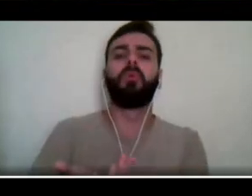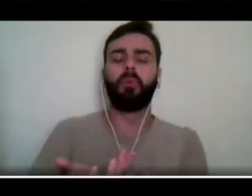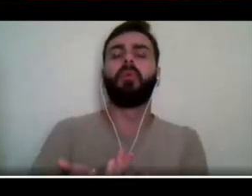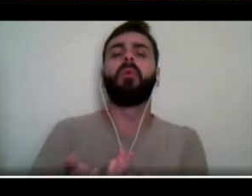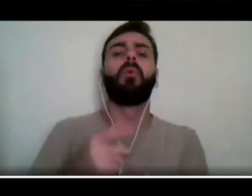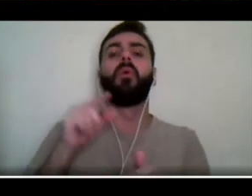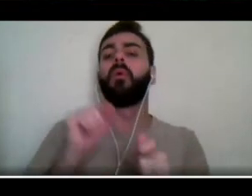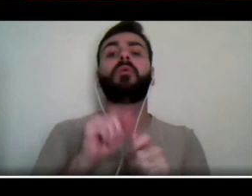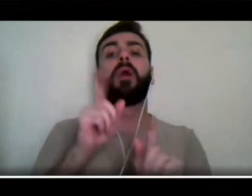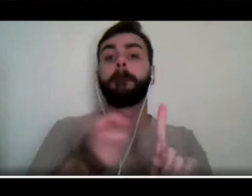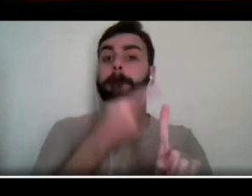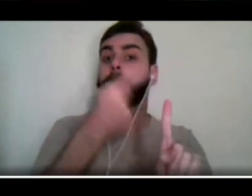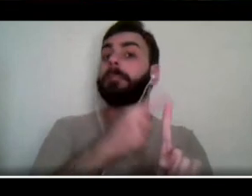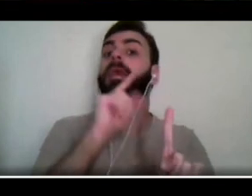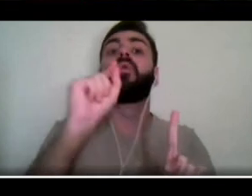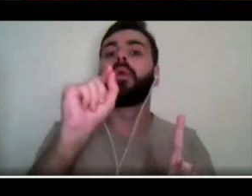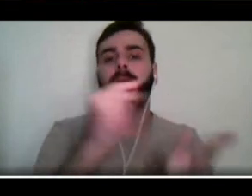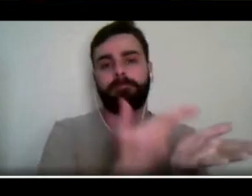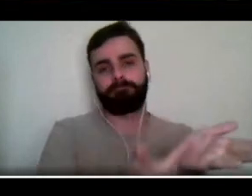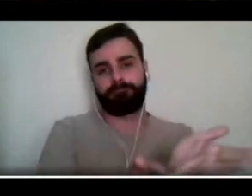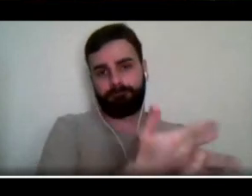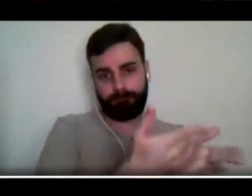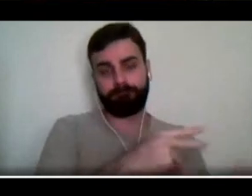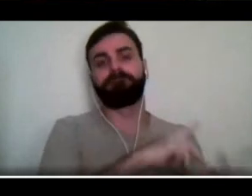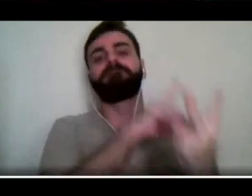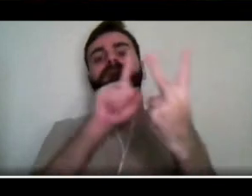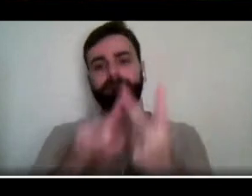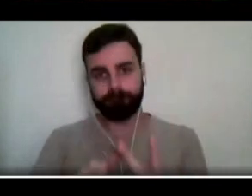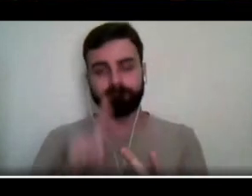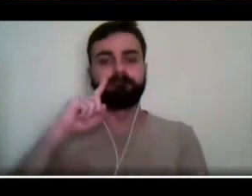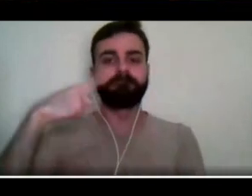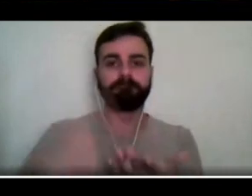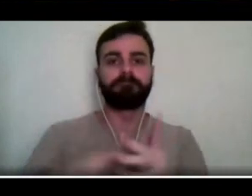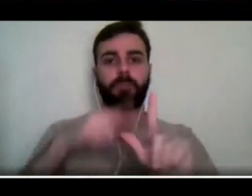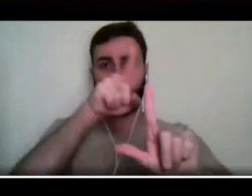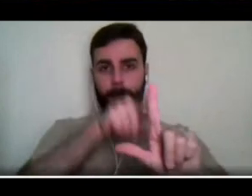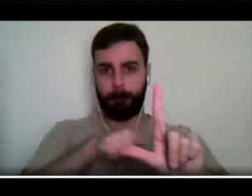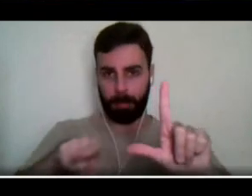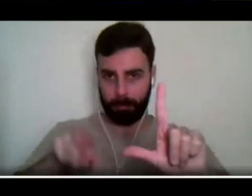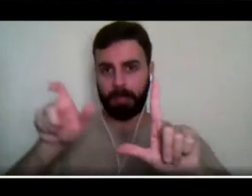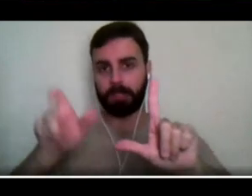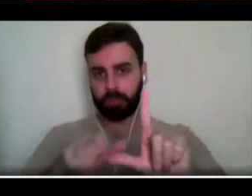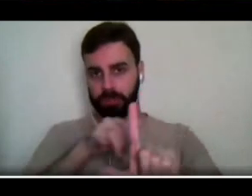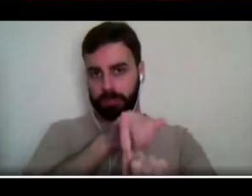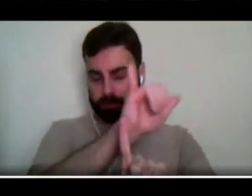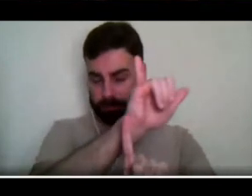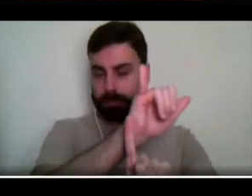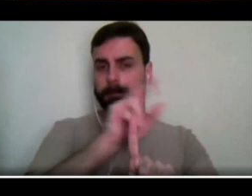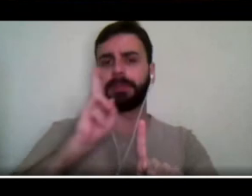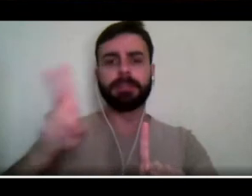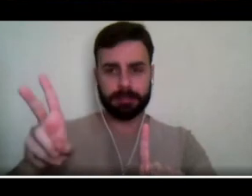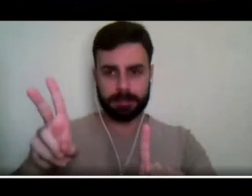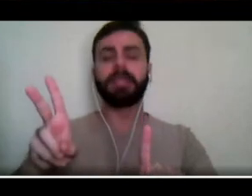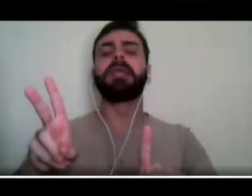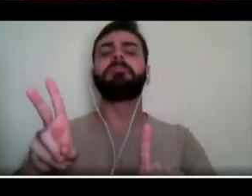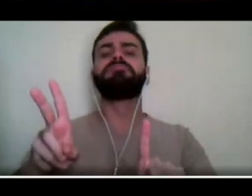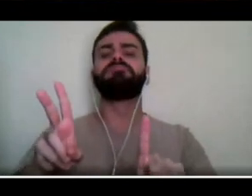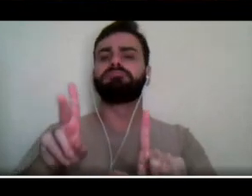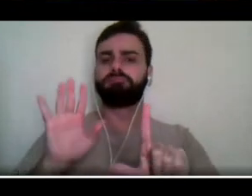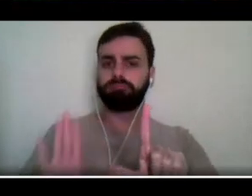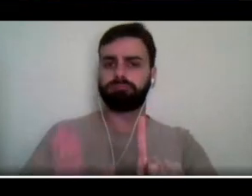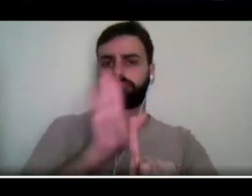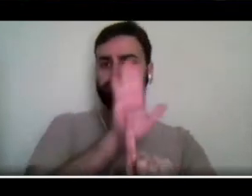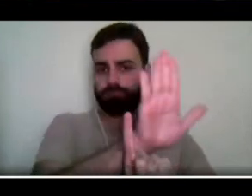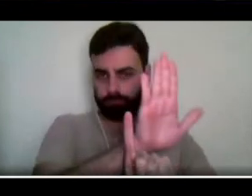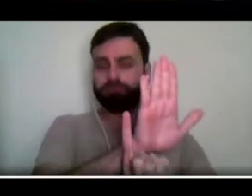coordenadas. Sempre separa os movimentos em X e em Y, e eles estão ligados um ao outro somente pelo tempo.